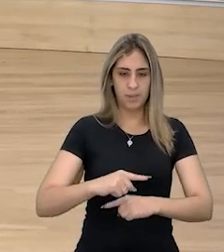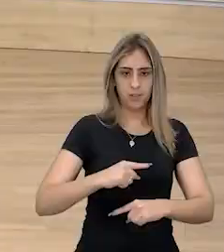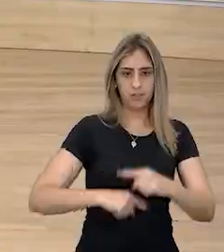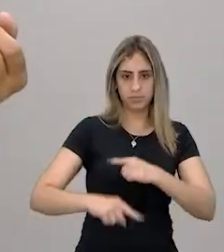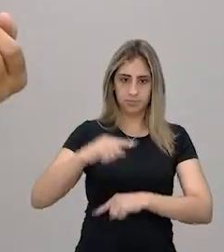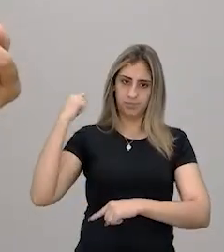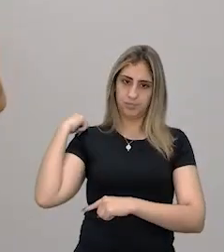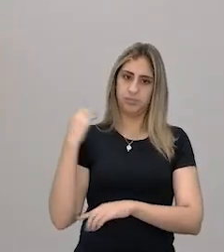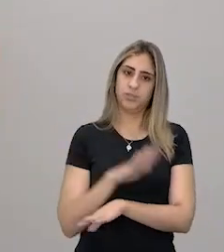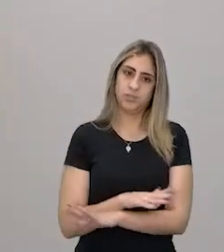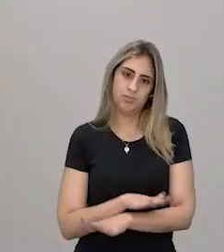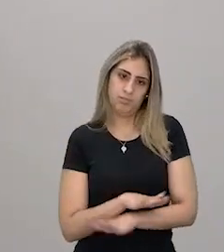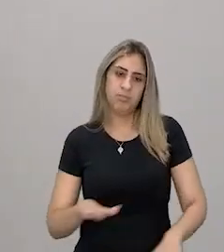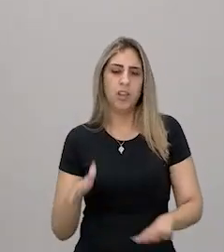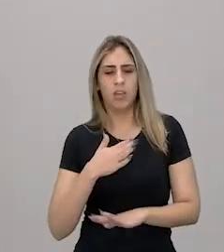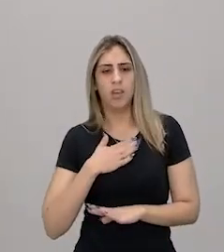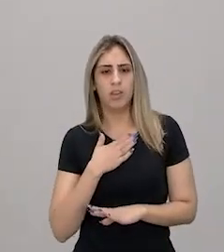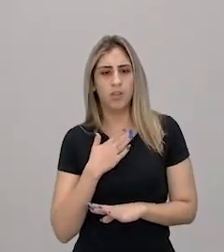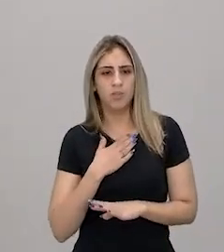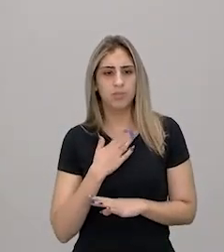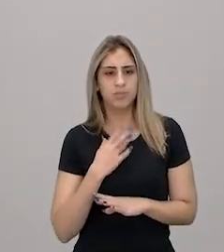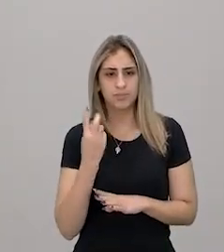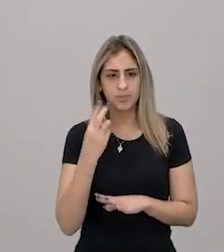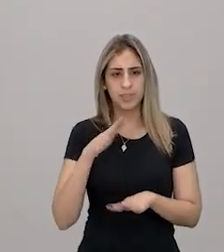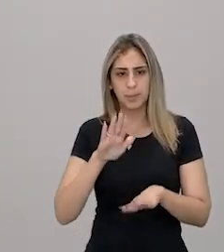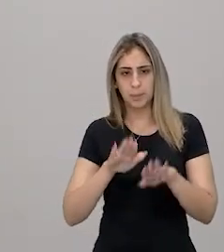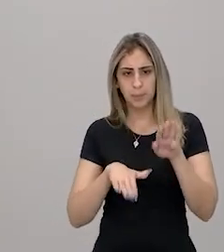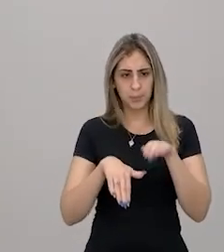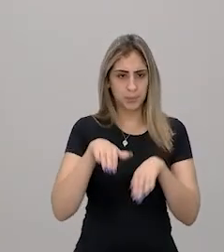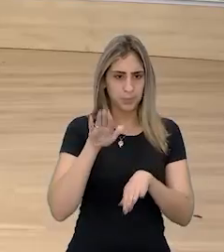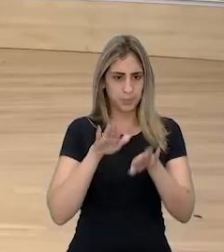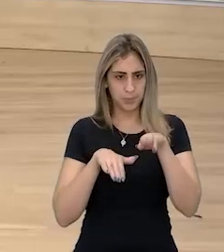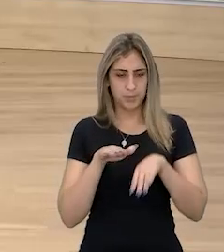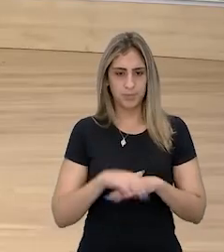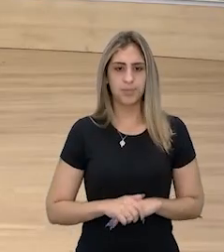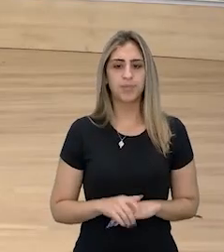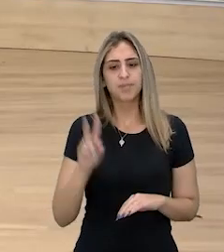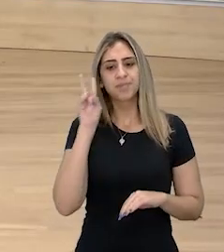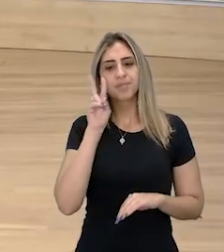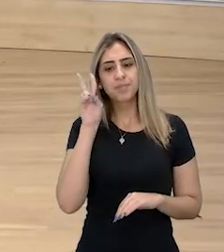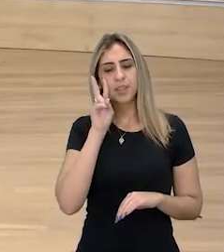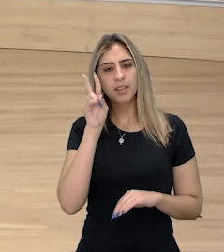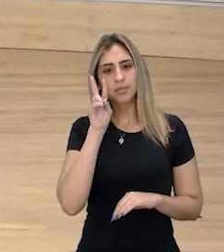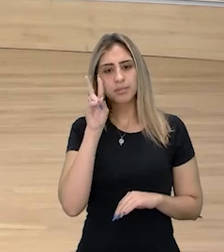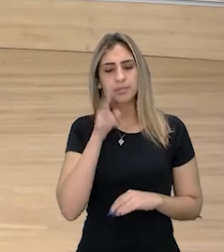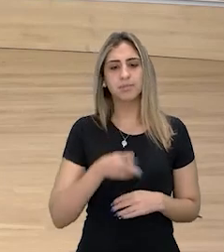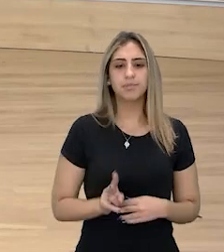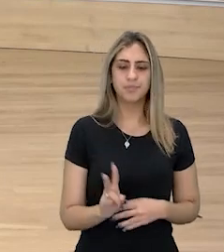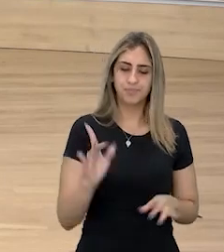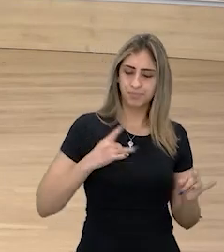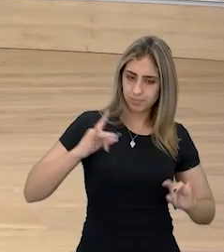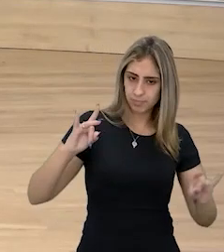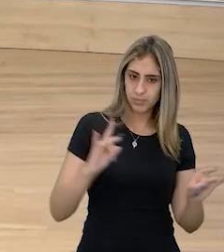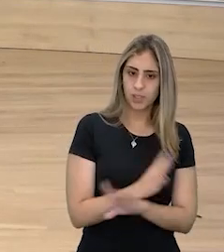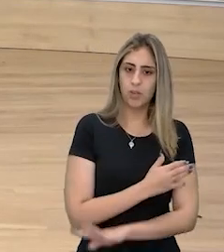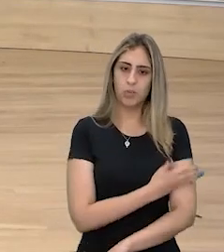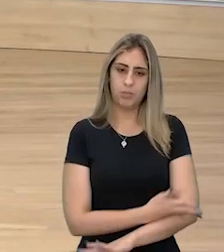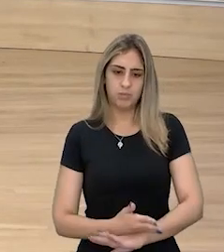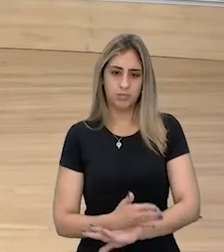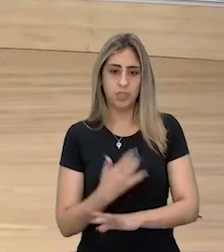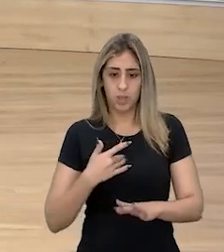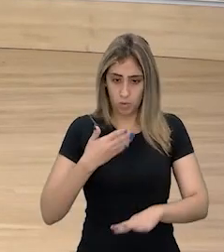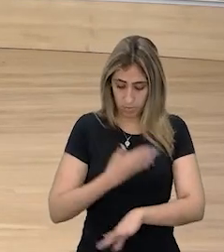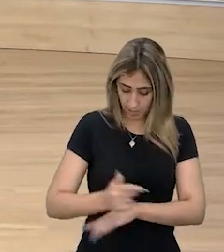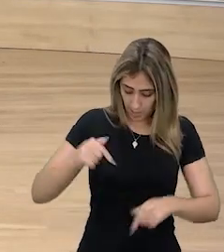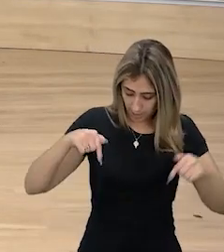Como eu tô sem tatame, eu vou dar uns 3 passos para trás, lembrando, a gente sempre termina onde começamos, então a gente começou